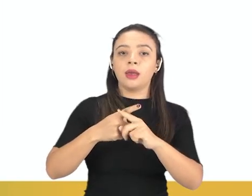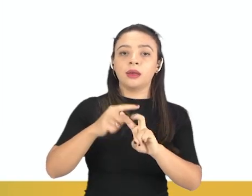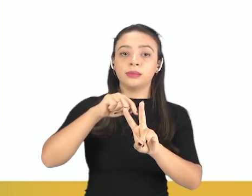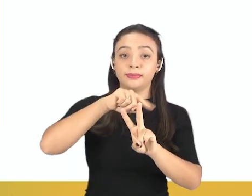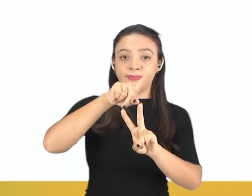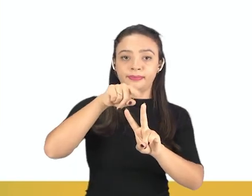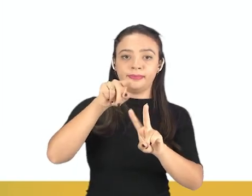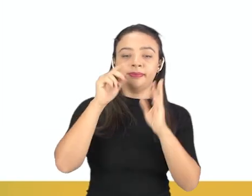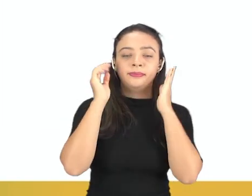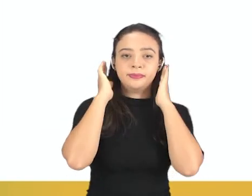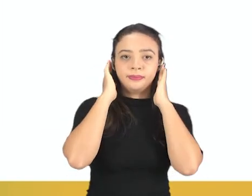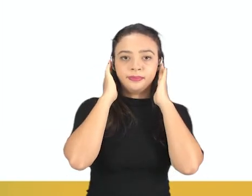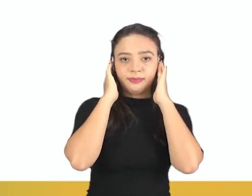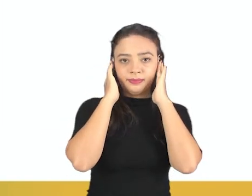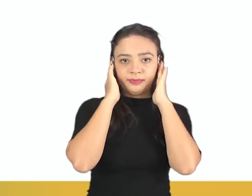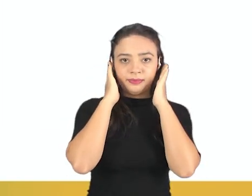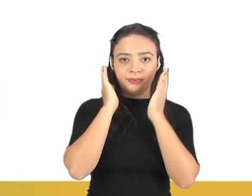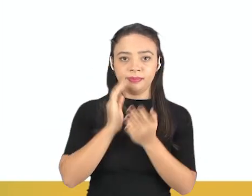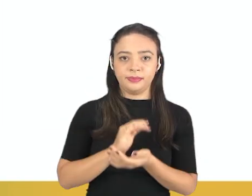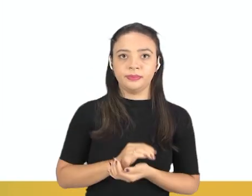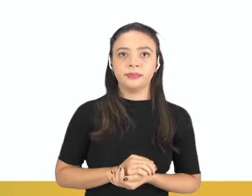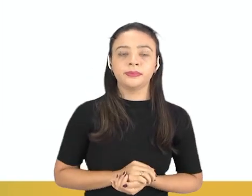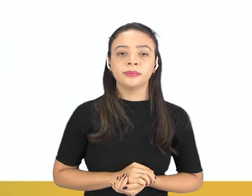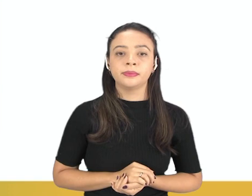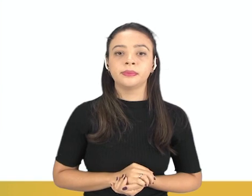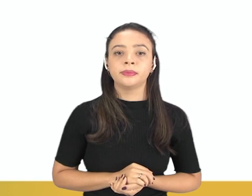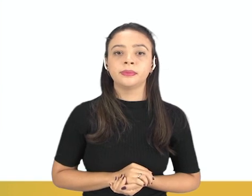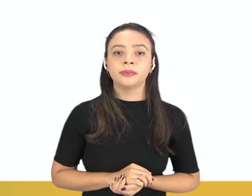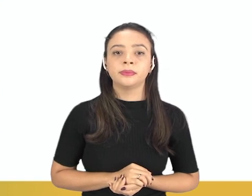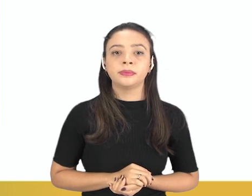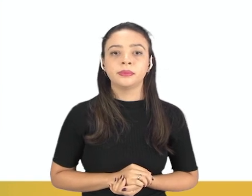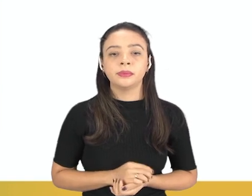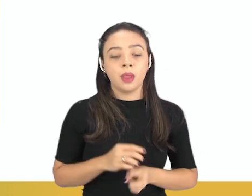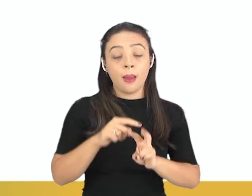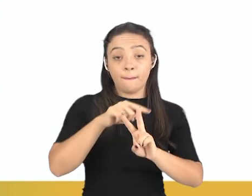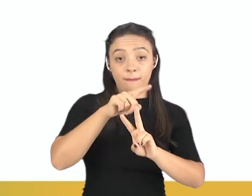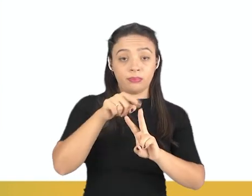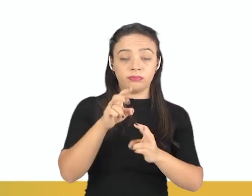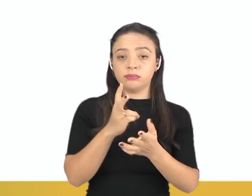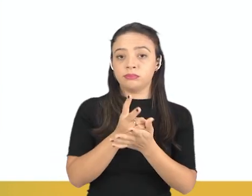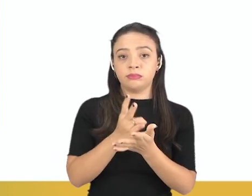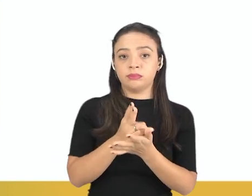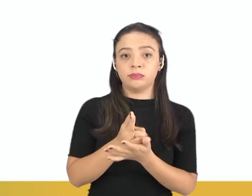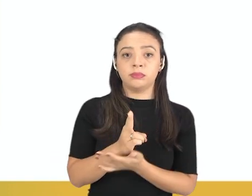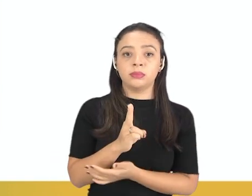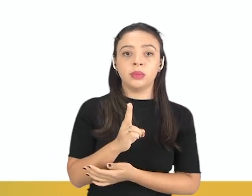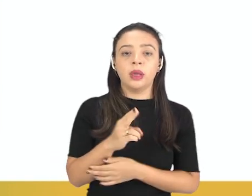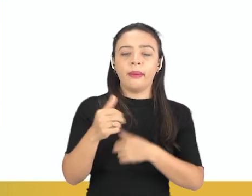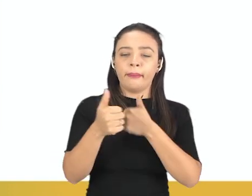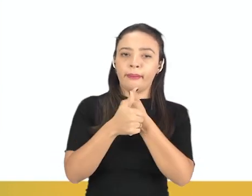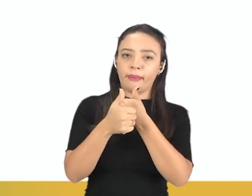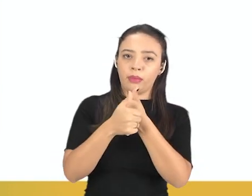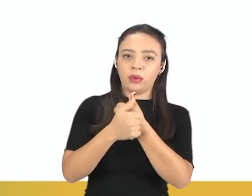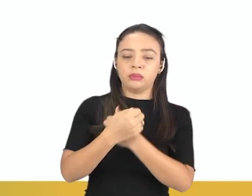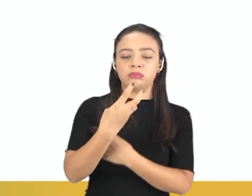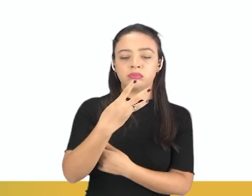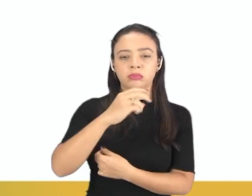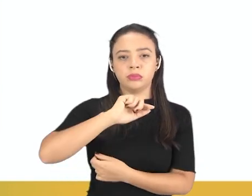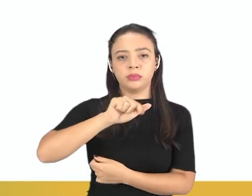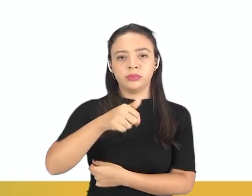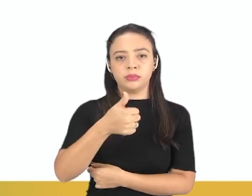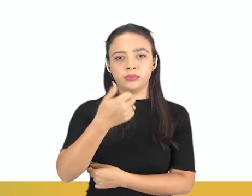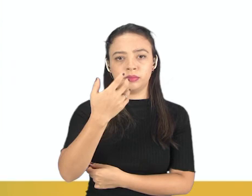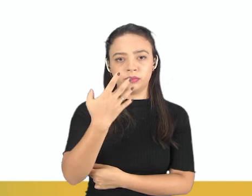representa o diâmetro dessa circunferência e pi é uma constante que você geralmente vai aproximar por